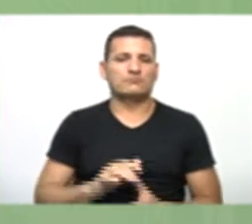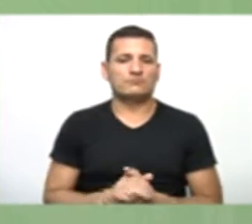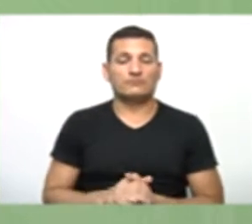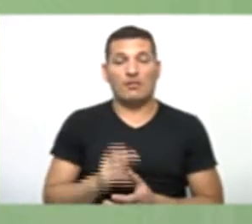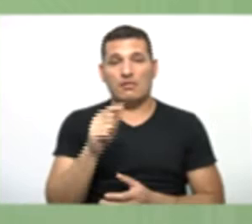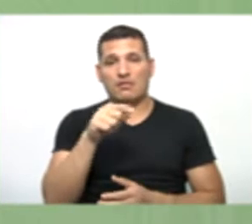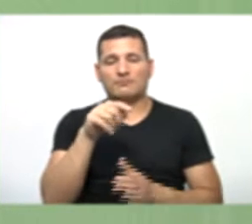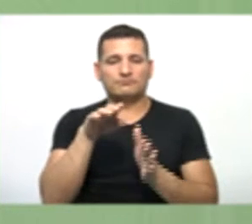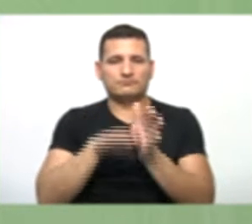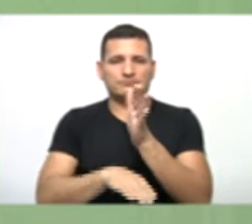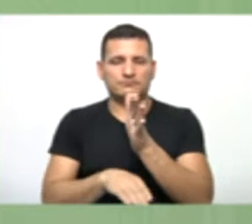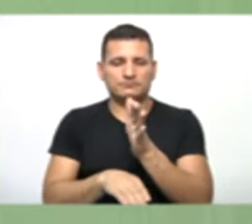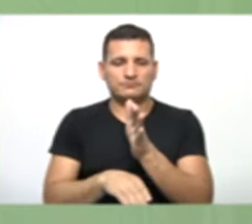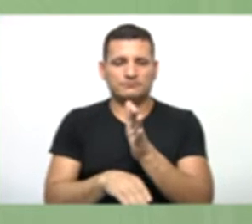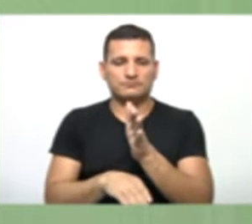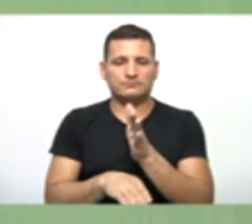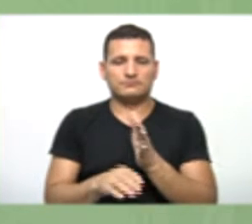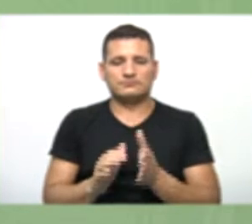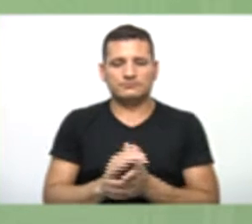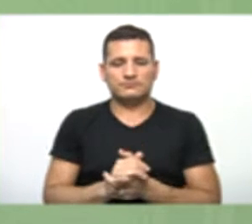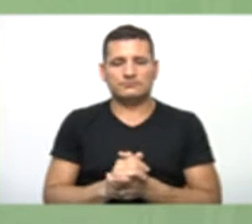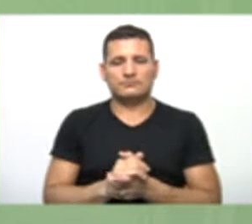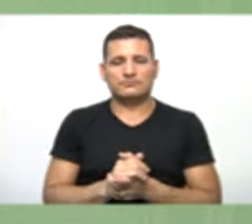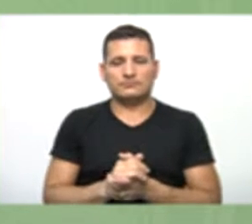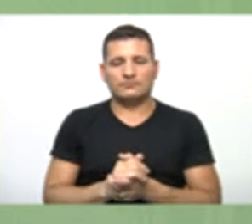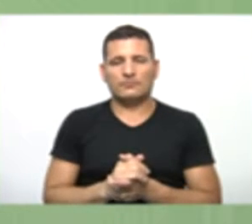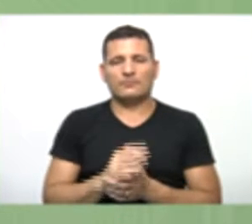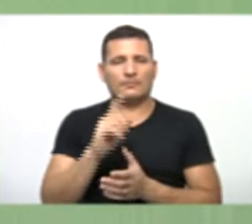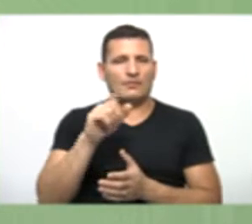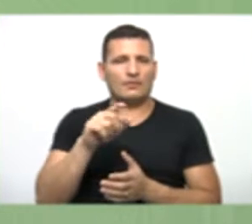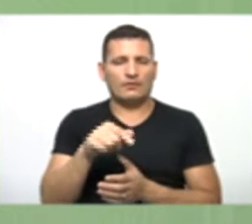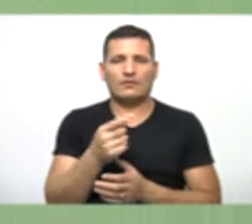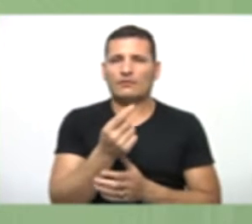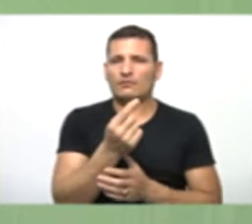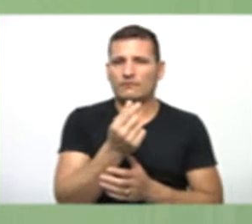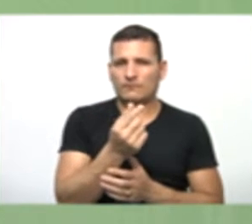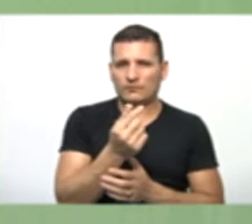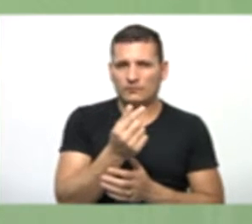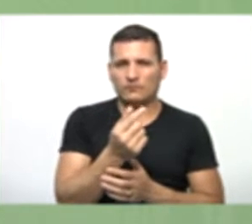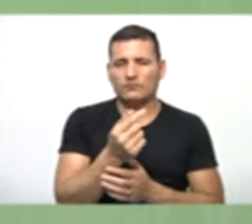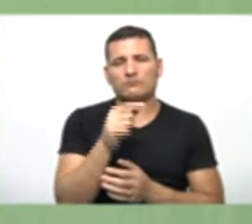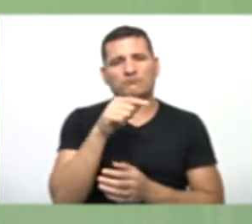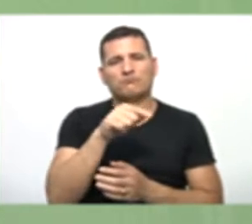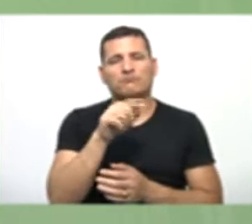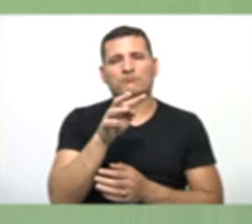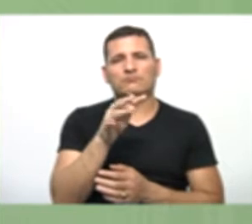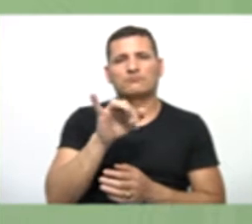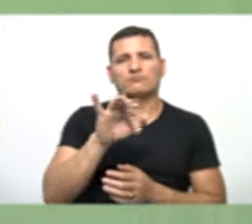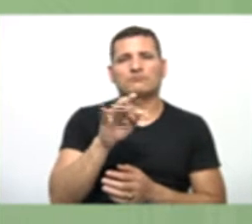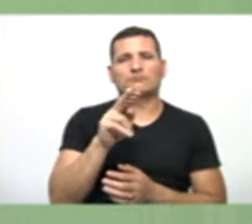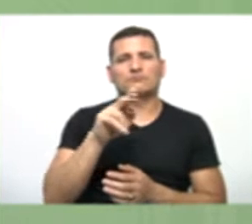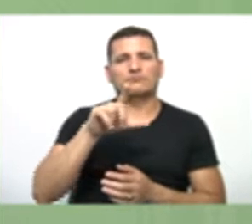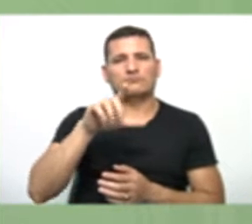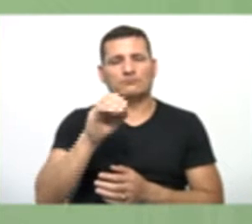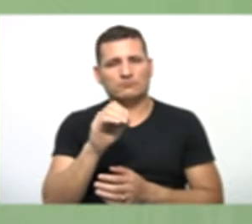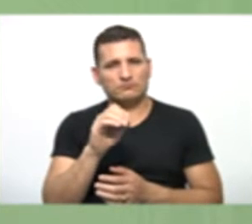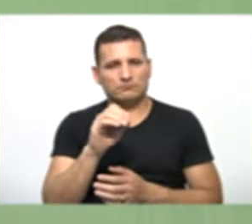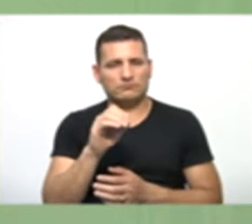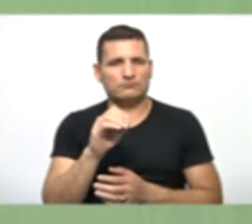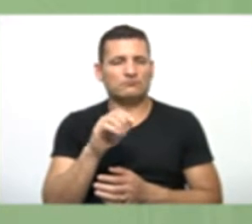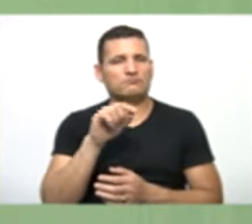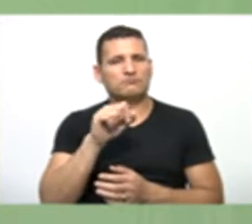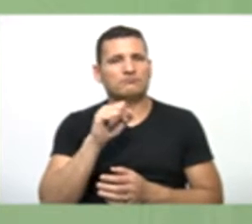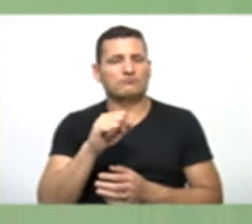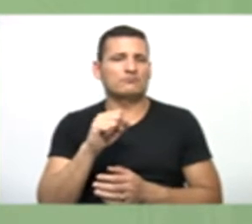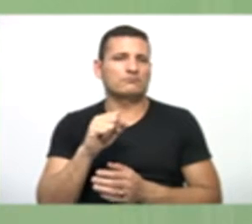desconto, incide-se sobre o valor nominal do título, né? Proporcional maior